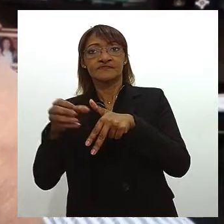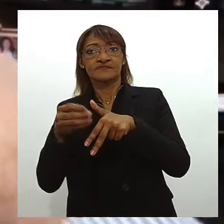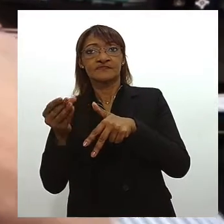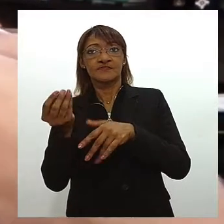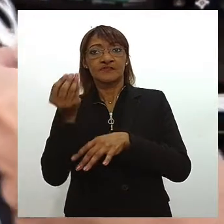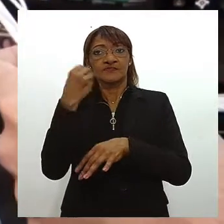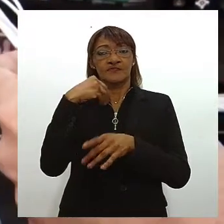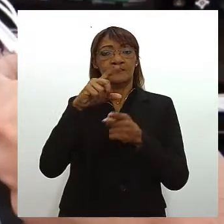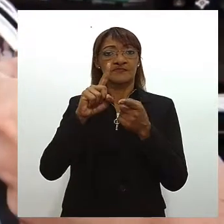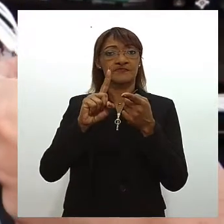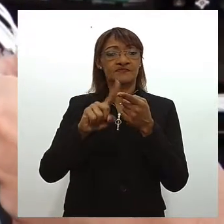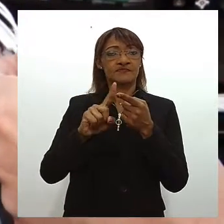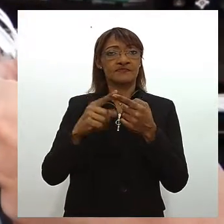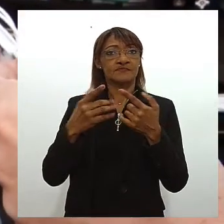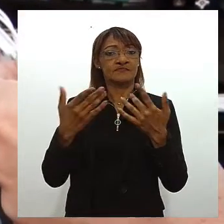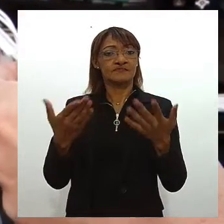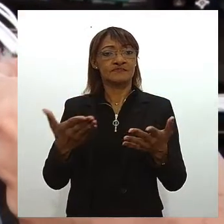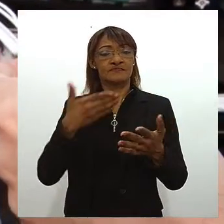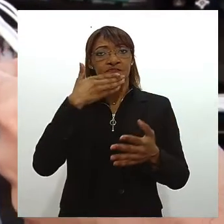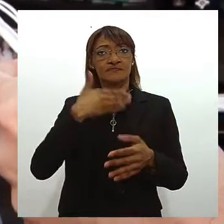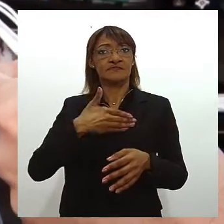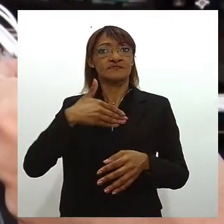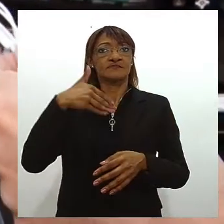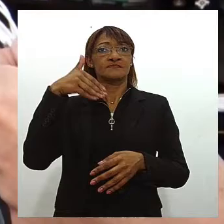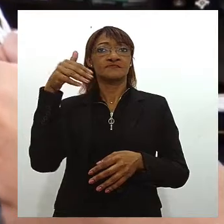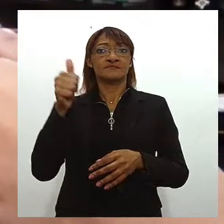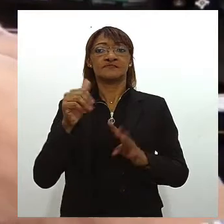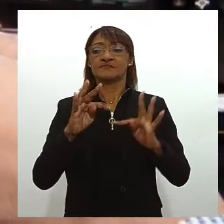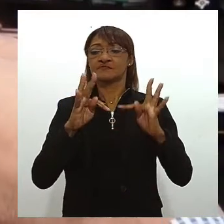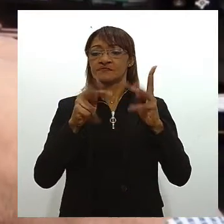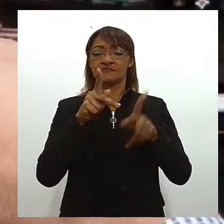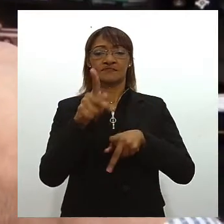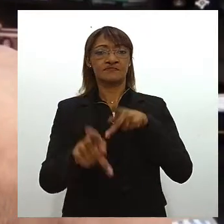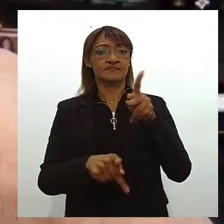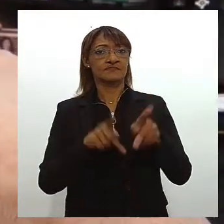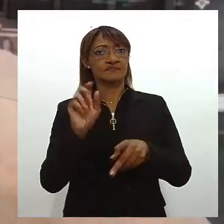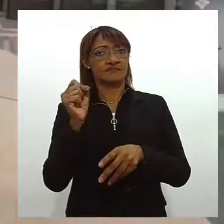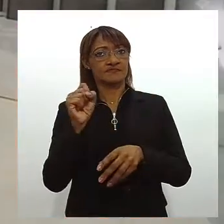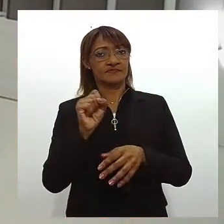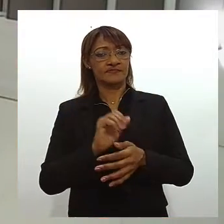consequentemente, trazer melhores ganhos para toda a população sergipana.